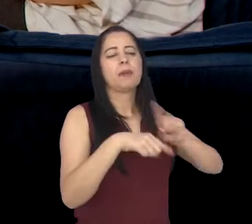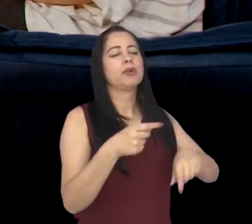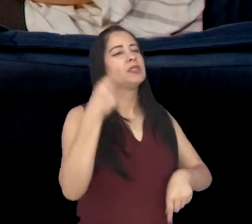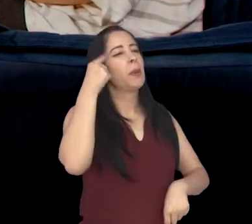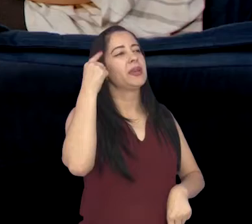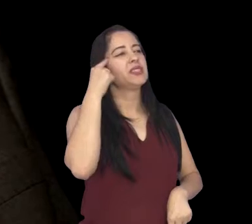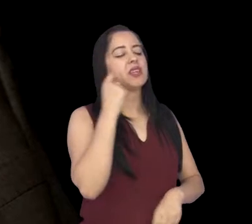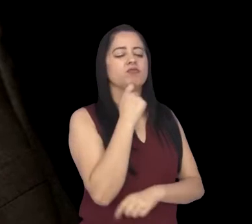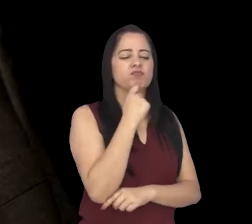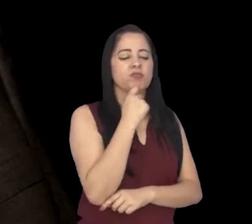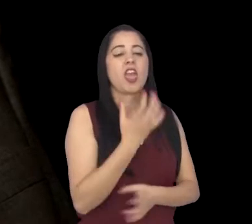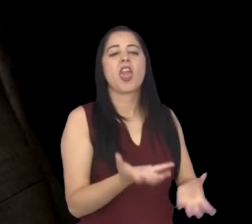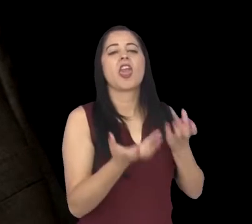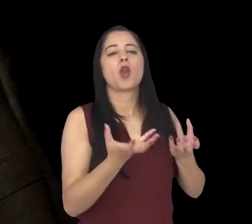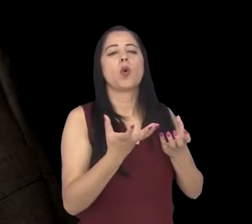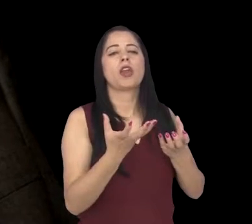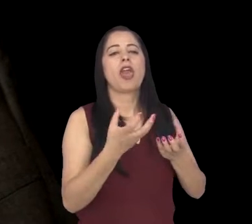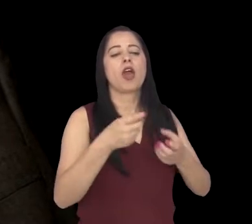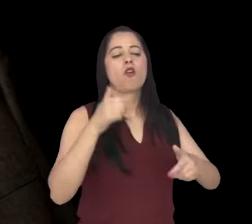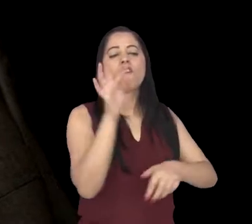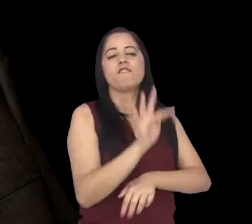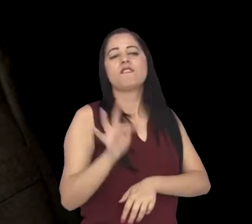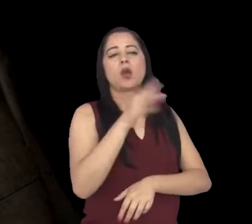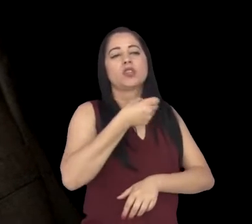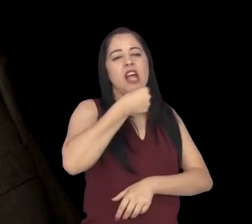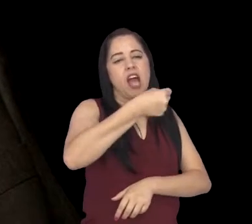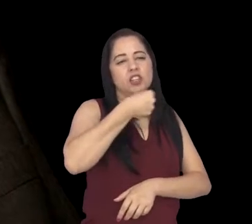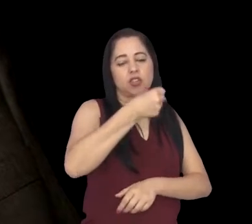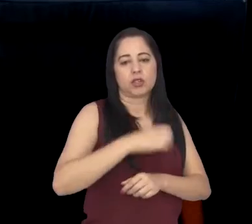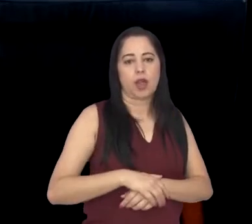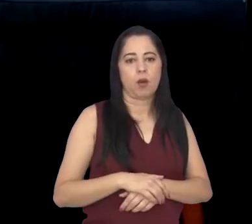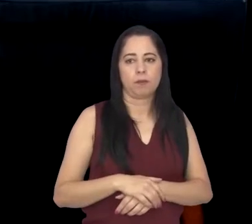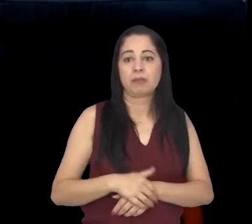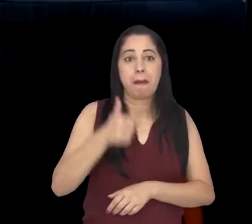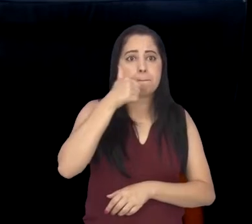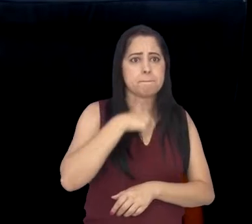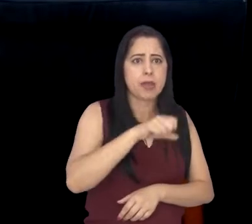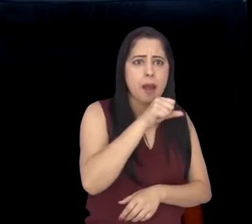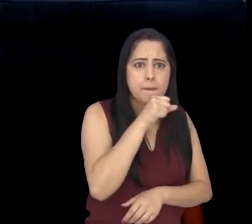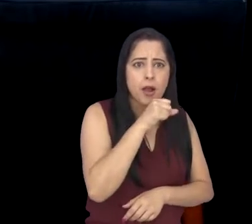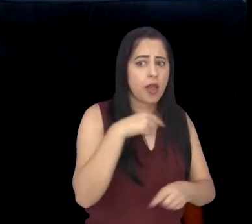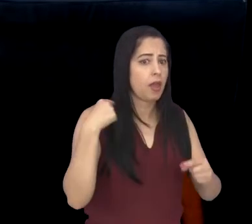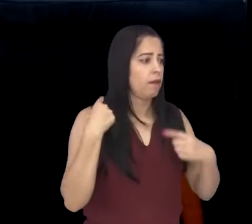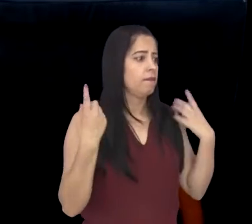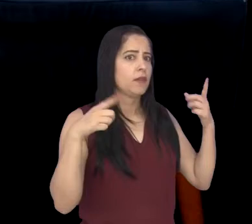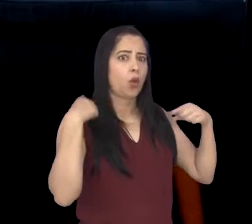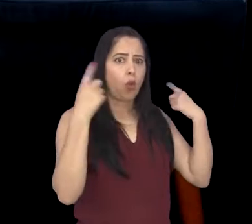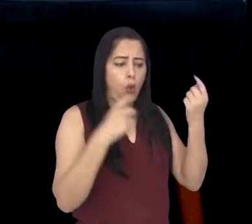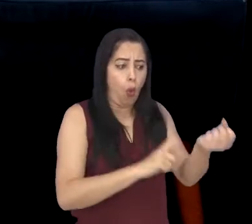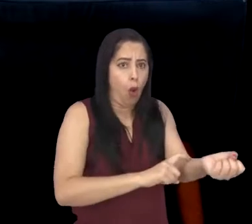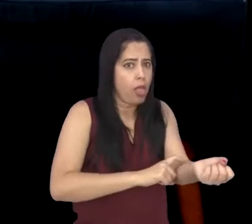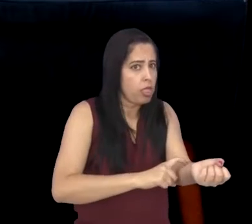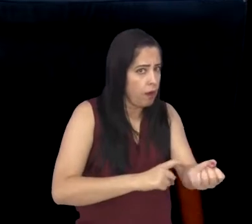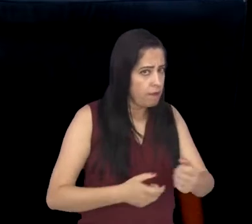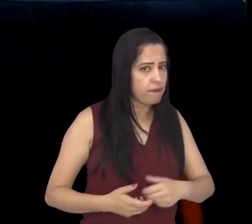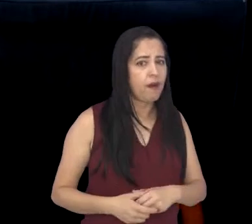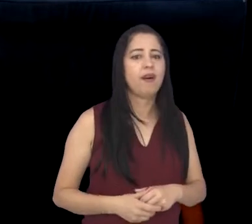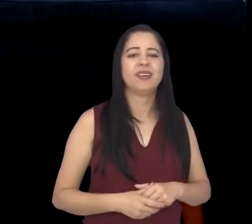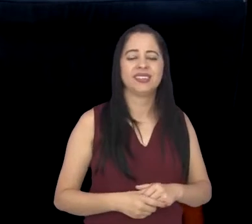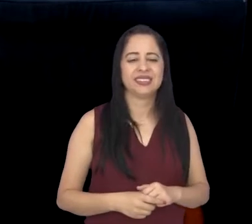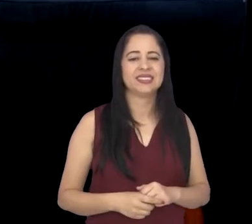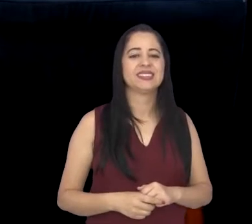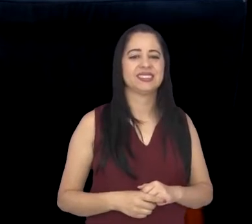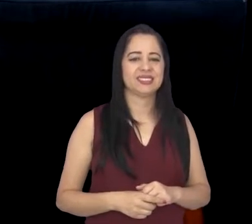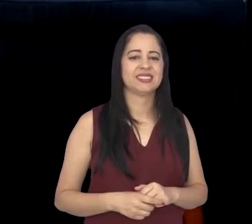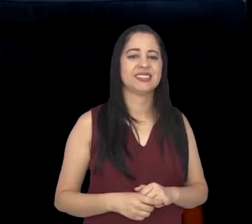mamãe enlouqueceu. Ela ficou preocupada, né? Só papai deu força. Ai, seu pai, meu Deus. Antes de